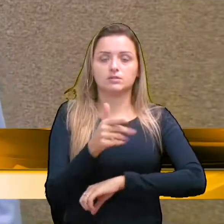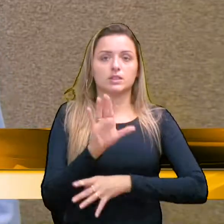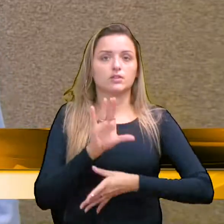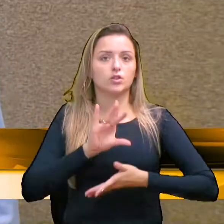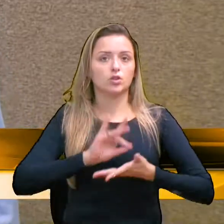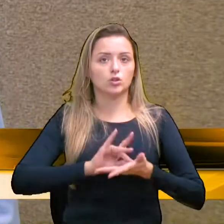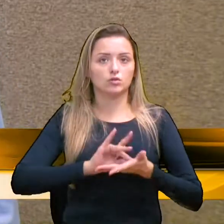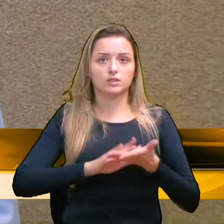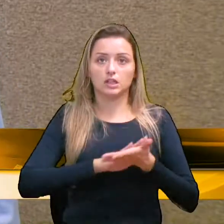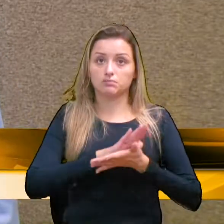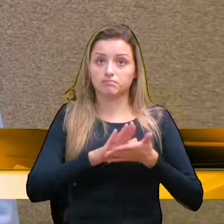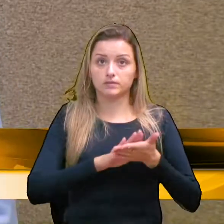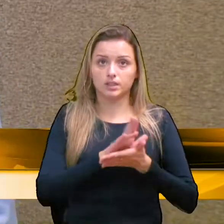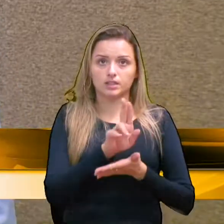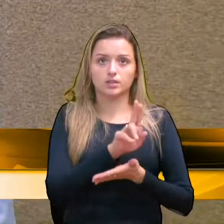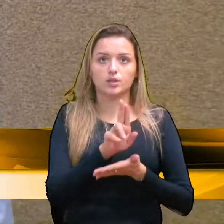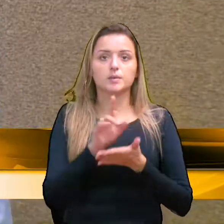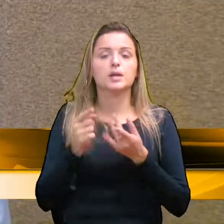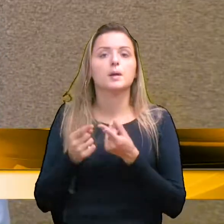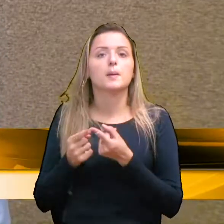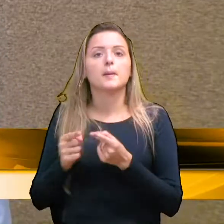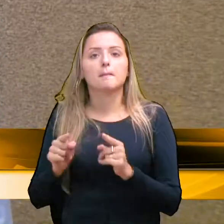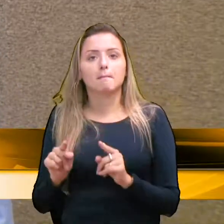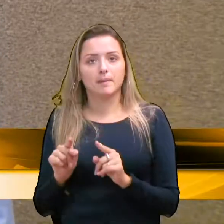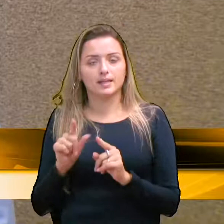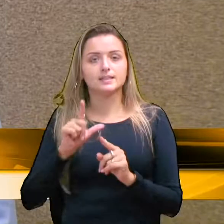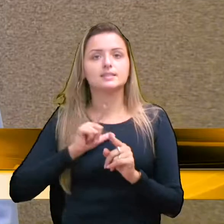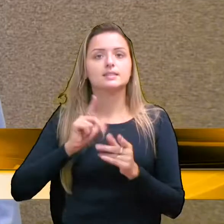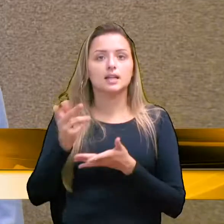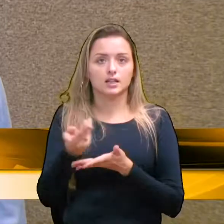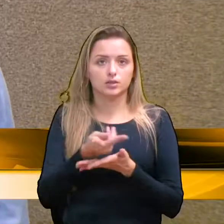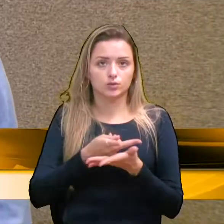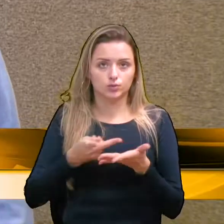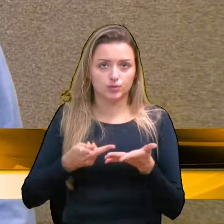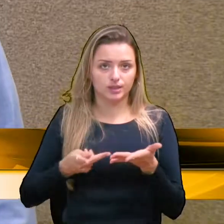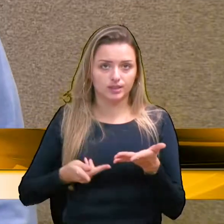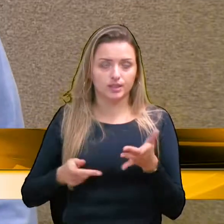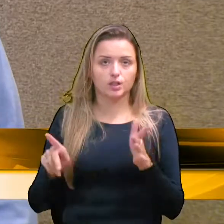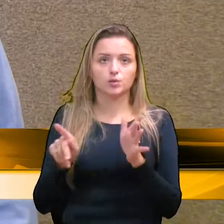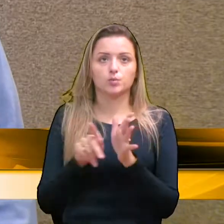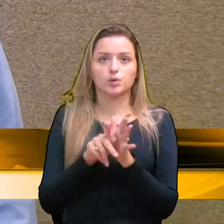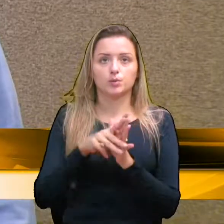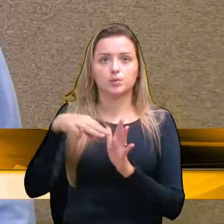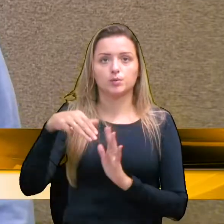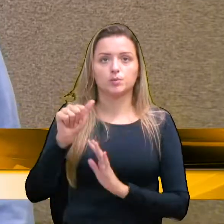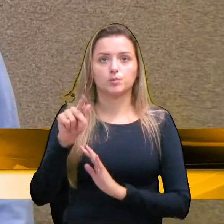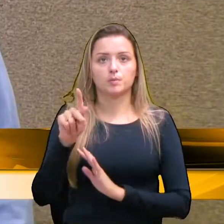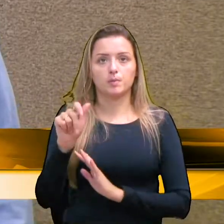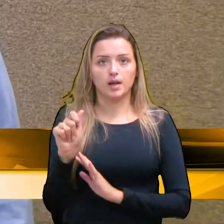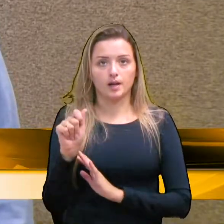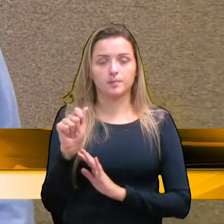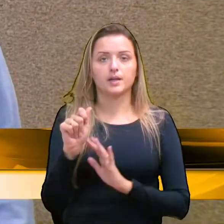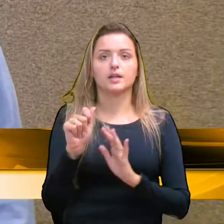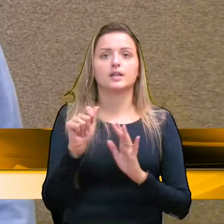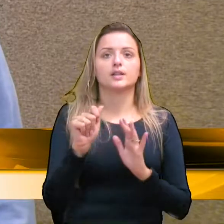titulada ao município. Porém, consta na cartografia do município, conforme mapas e sistema